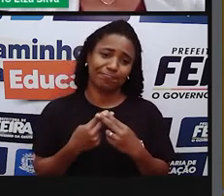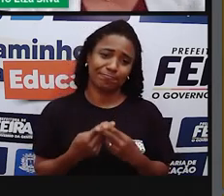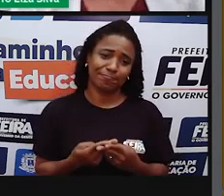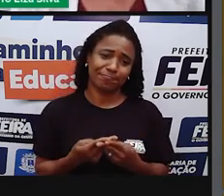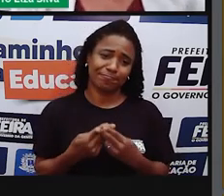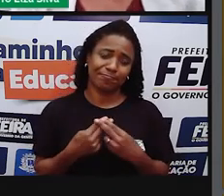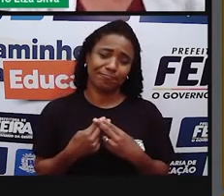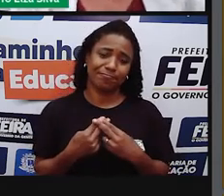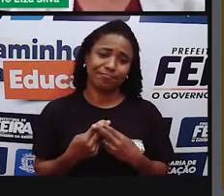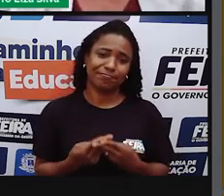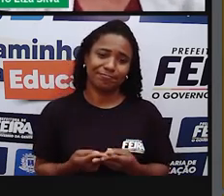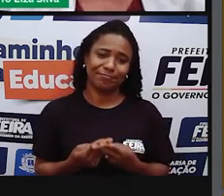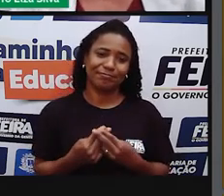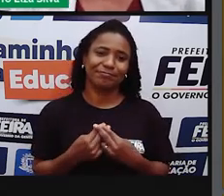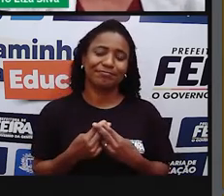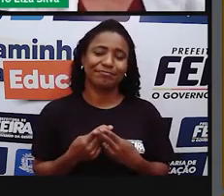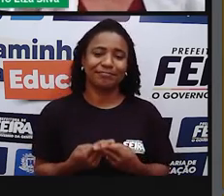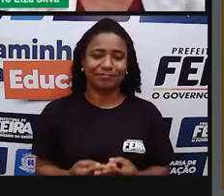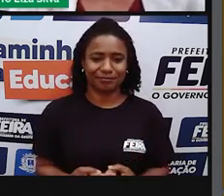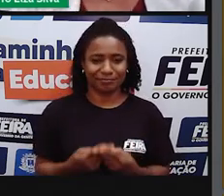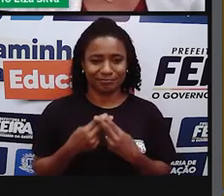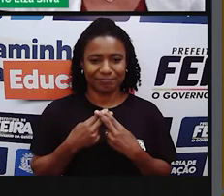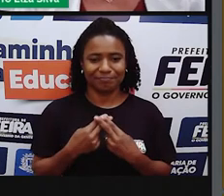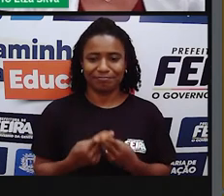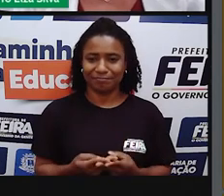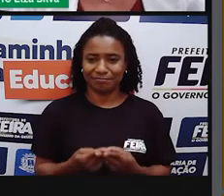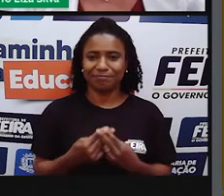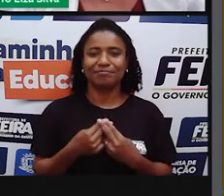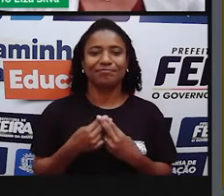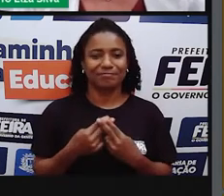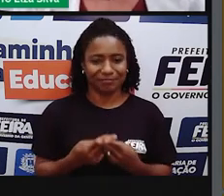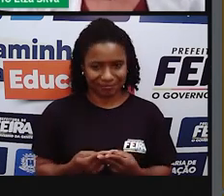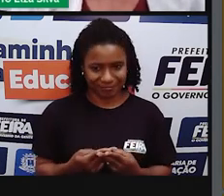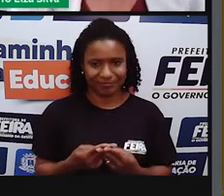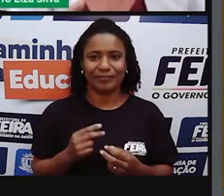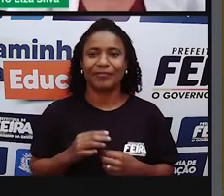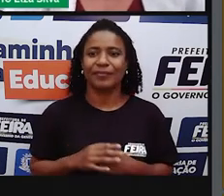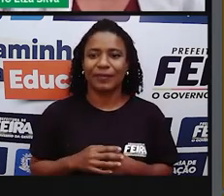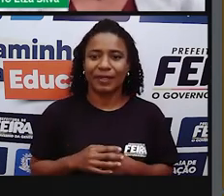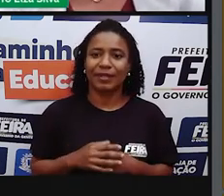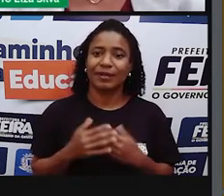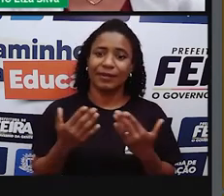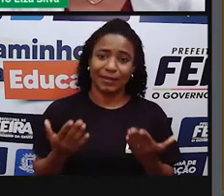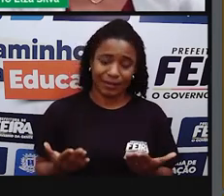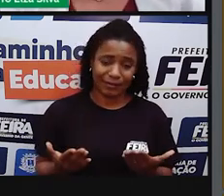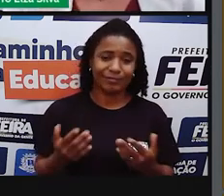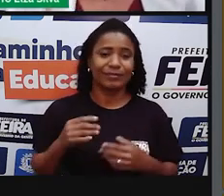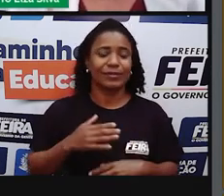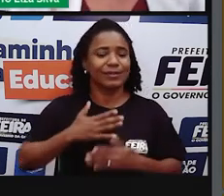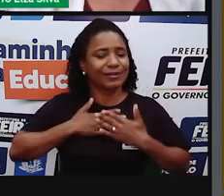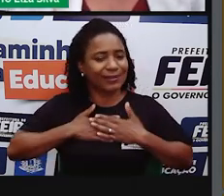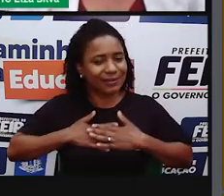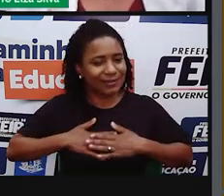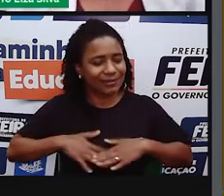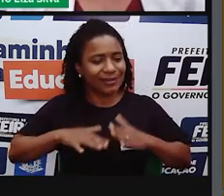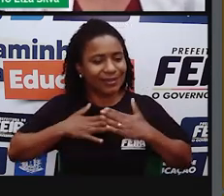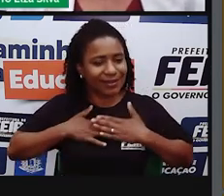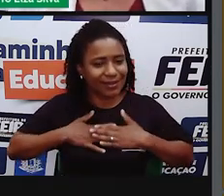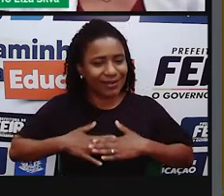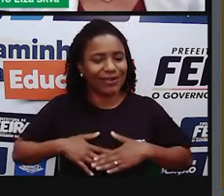A palavra-chave desse provérbio é a paciência. Porque pouco a pouco você vai